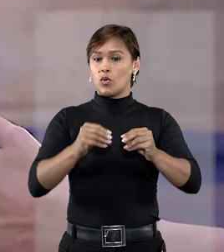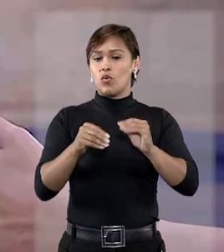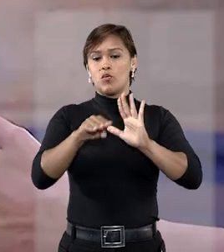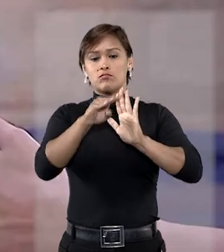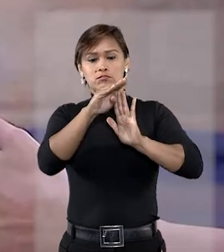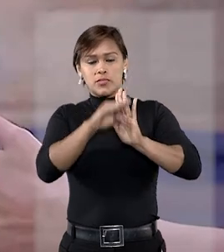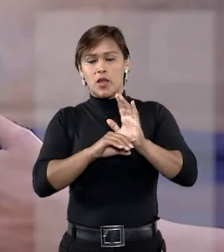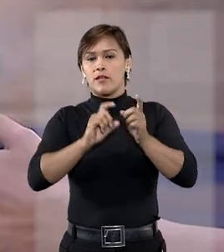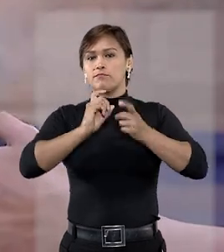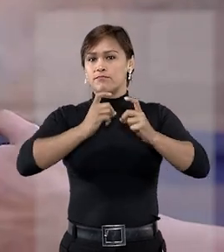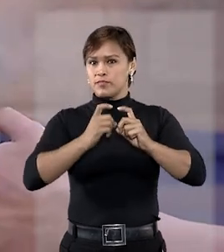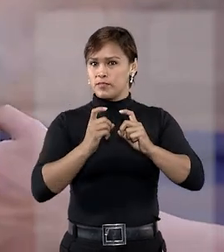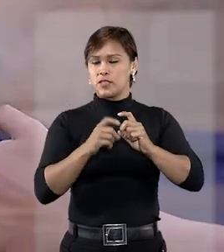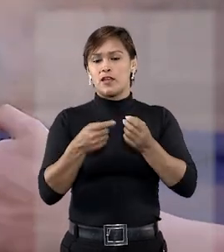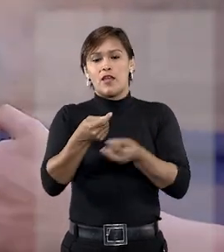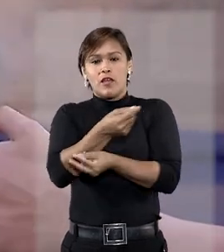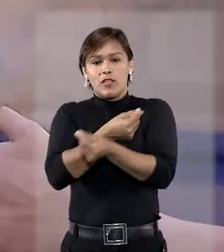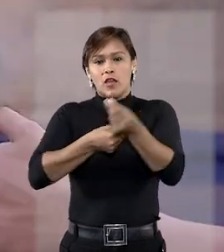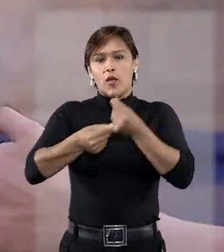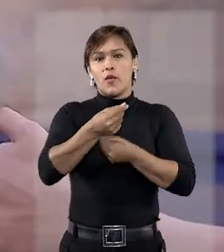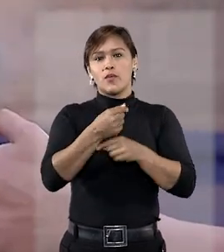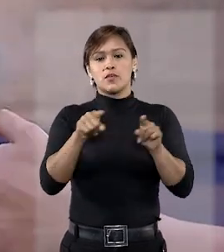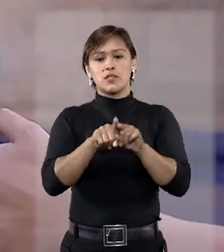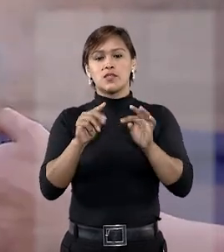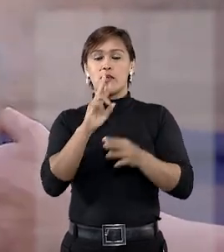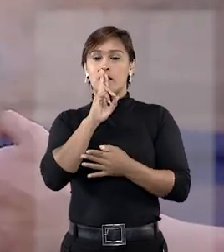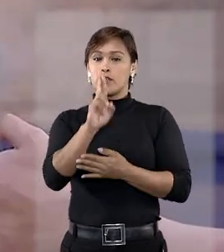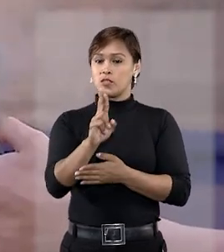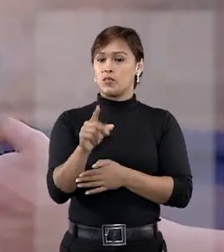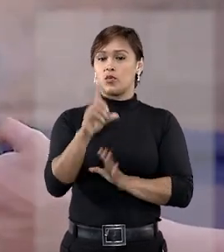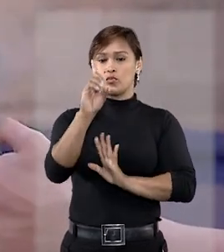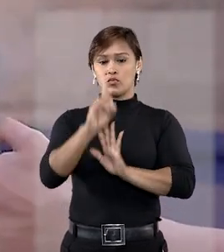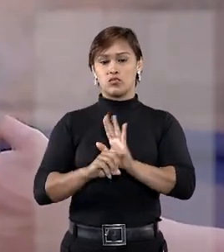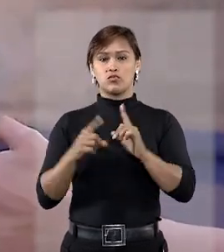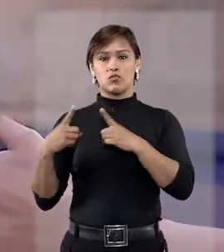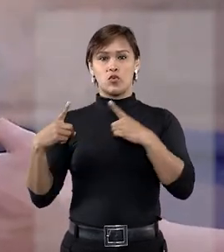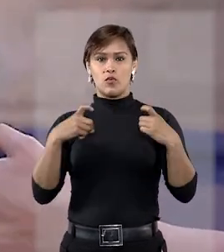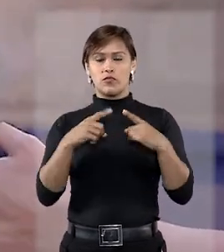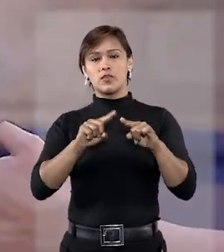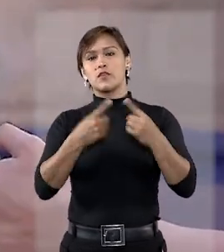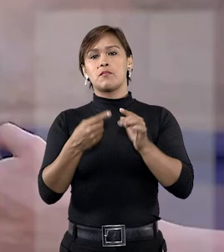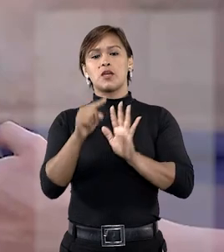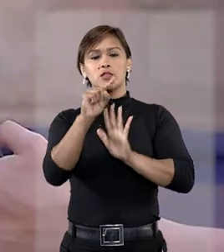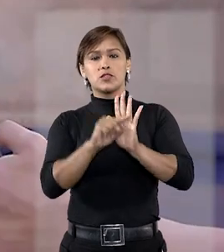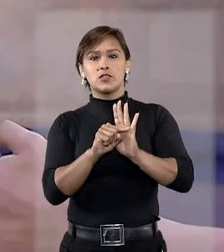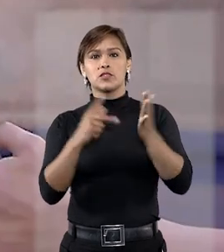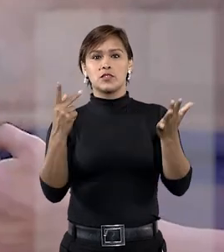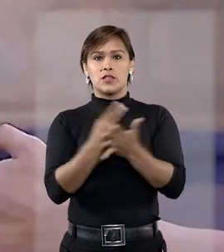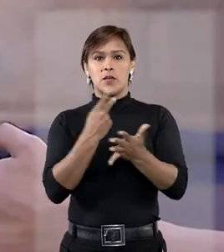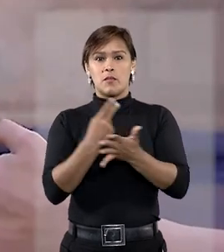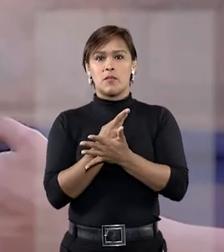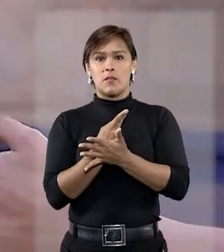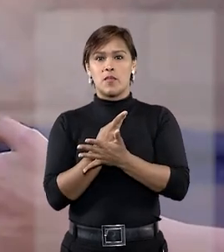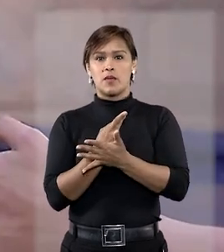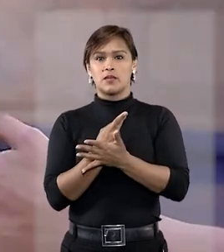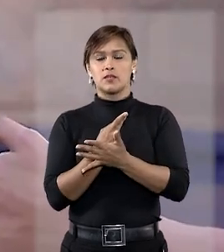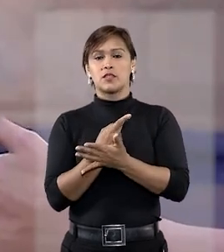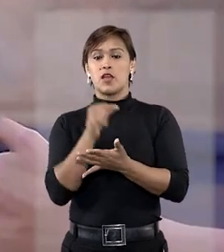na esfera administrativa, negocial, a resolução dos nossos conflitos. Mas diante de impasse, que foi o